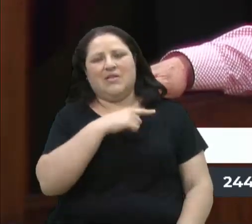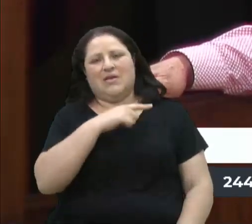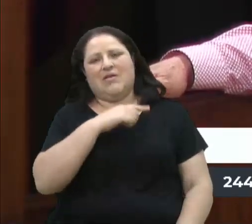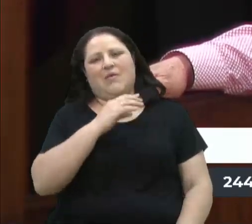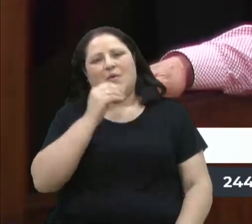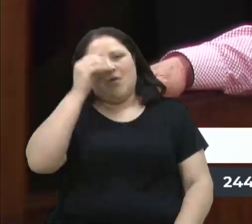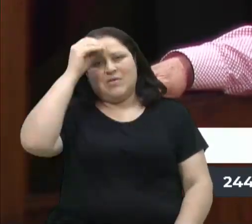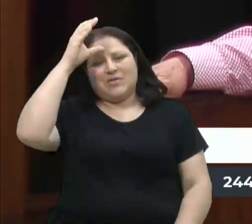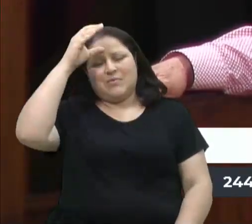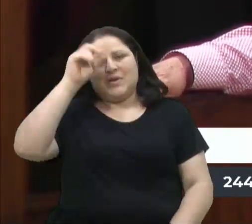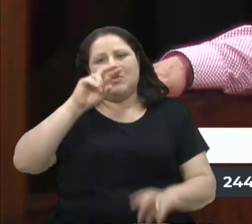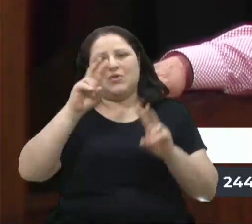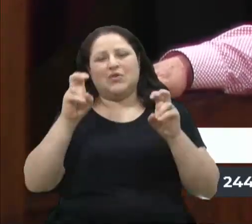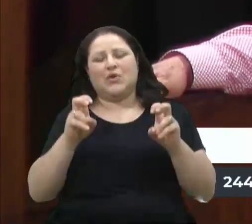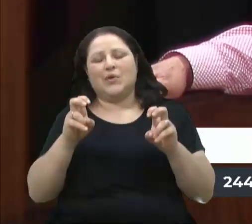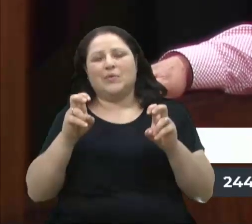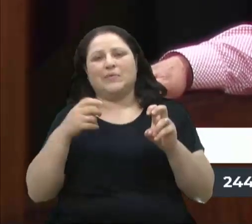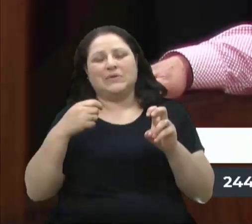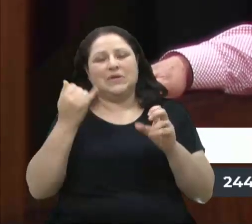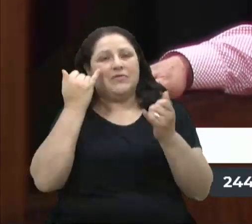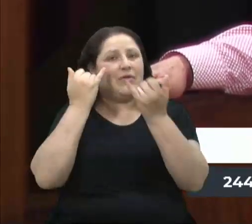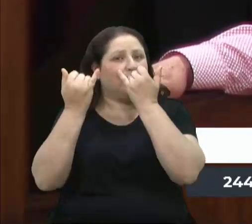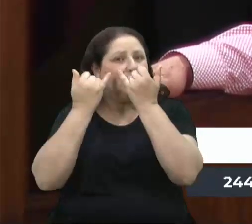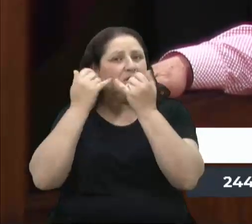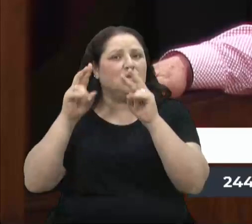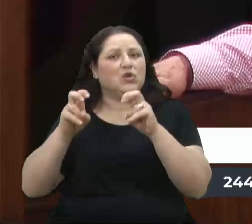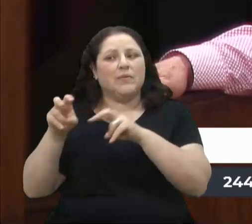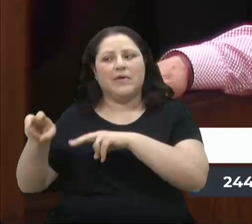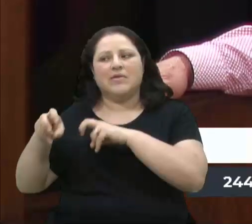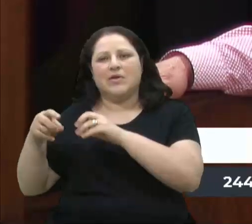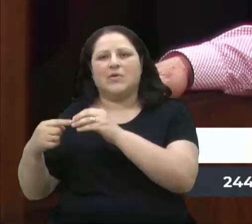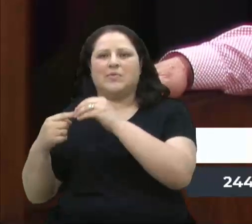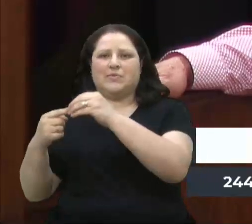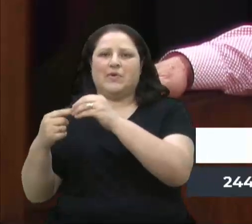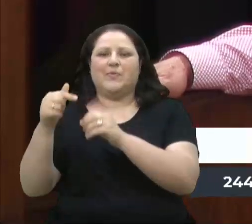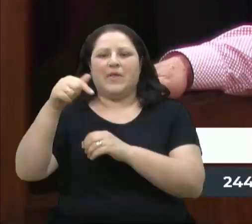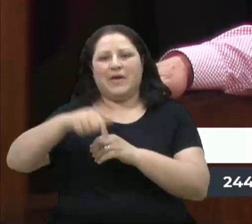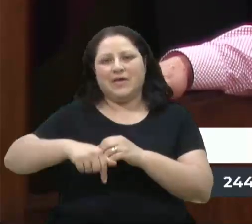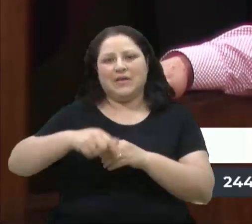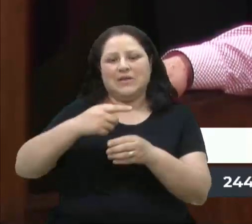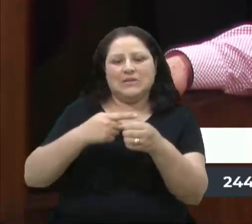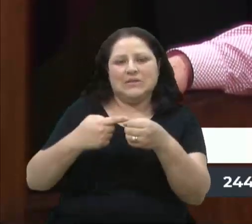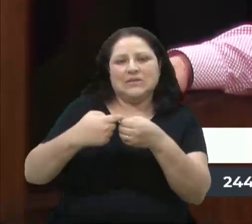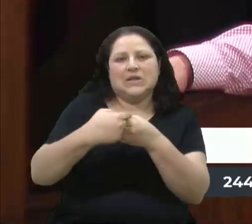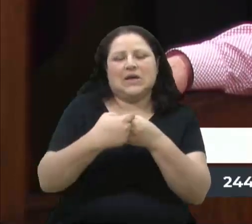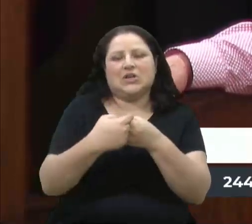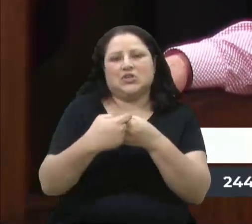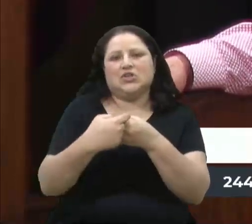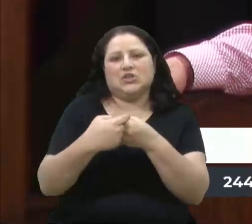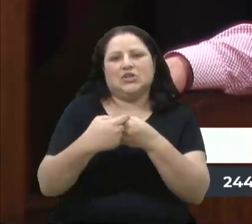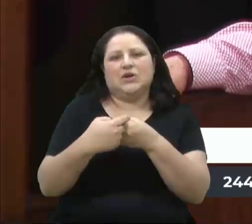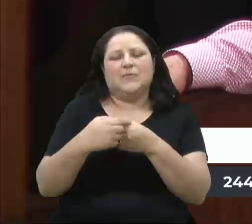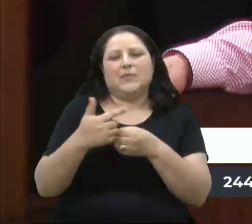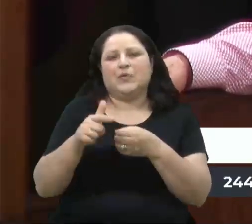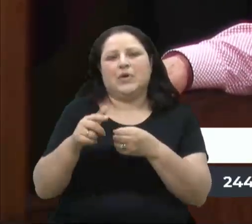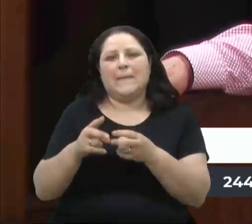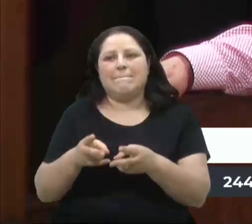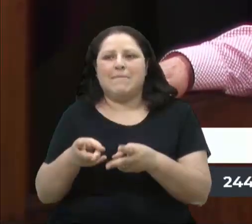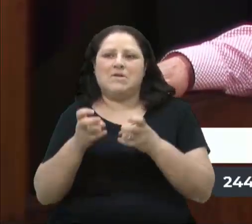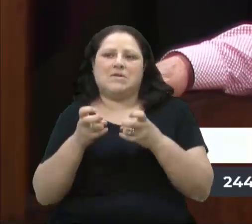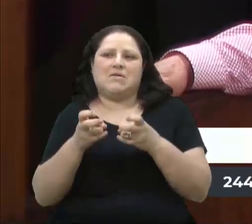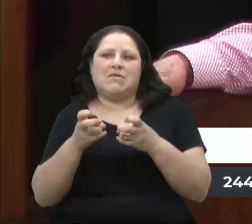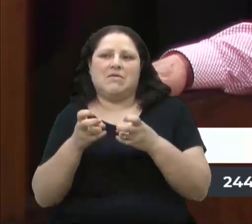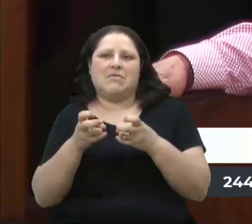situação, principalmente no interior, porque eu sempre digo aqui na cidade, nós não notamos muito isso,